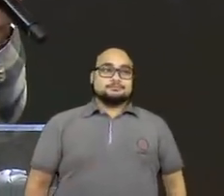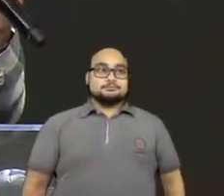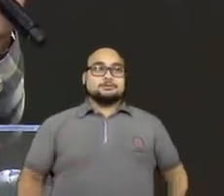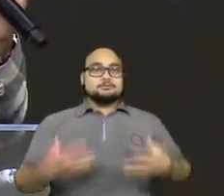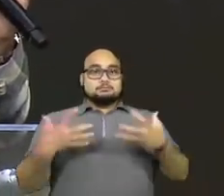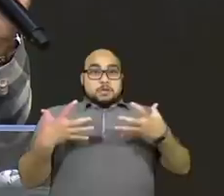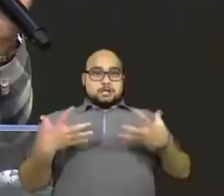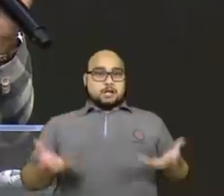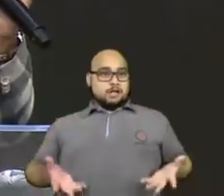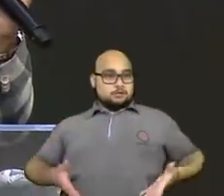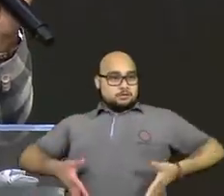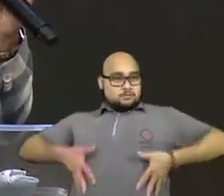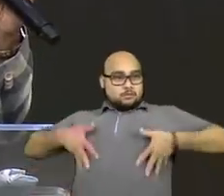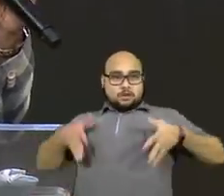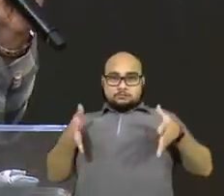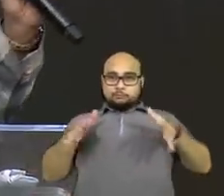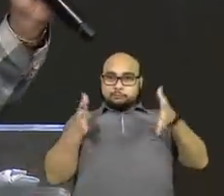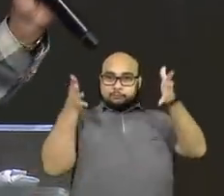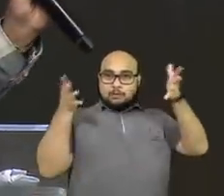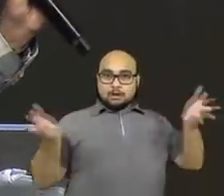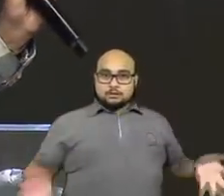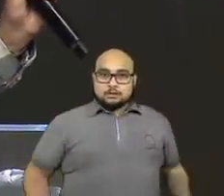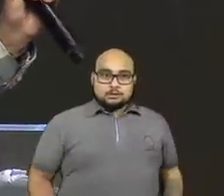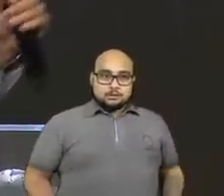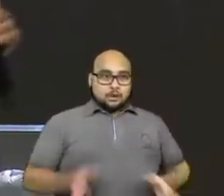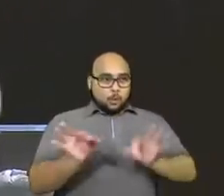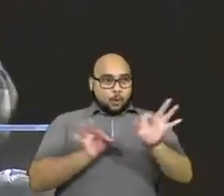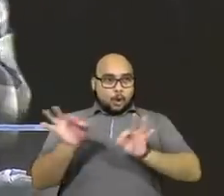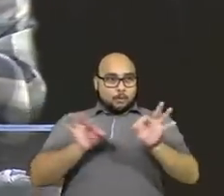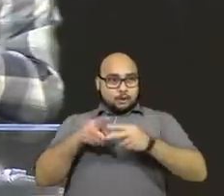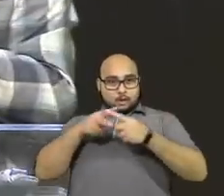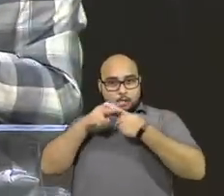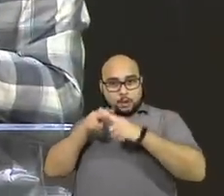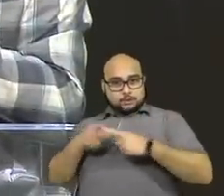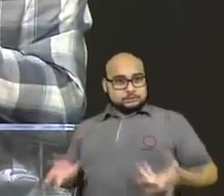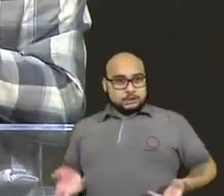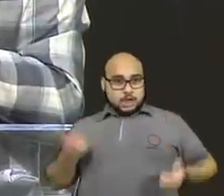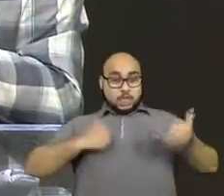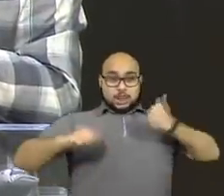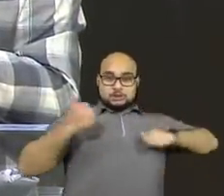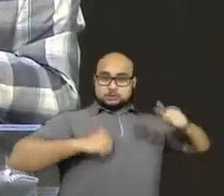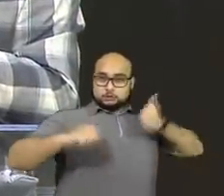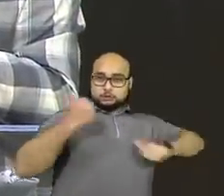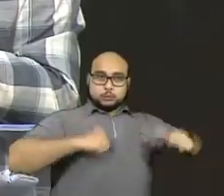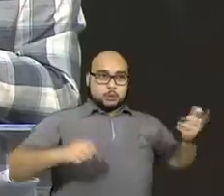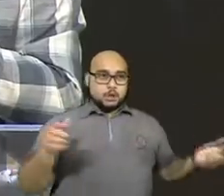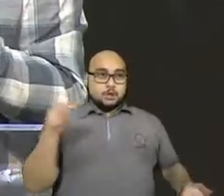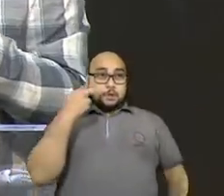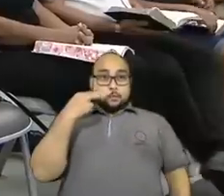um Boeing. Todo vapor. O caboclo com 80.